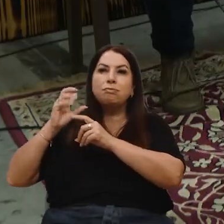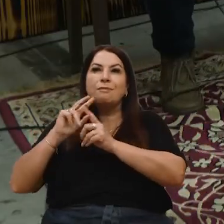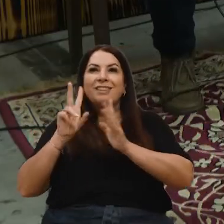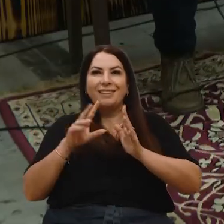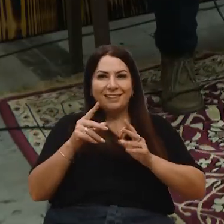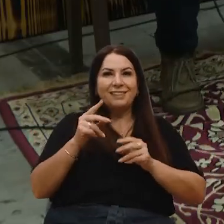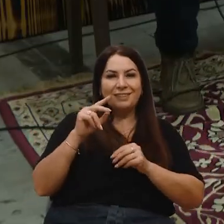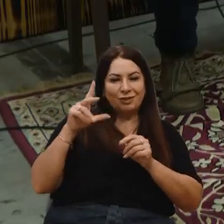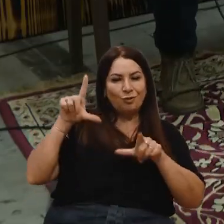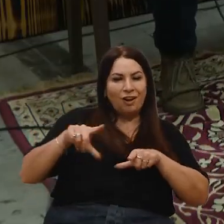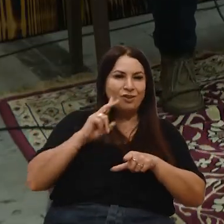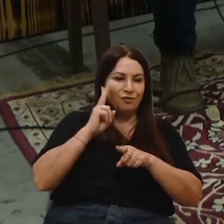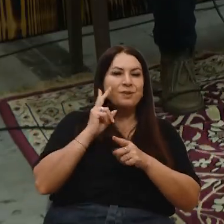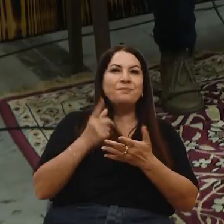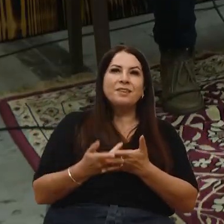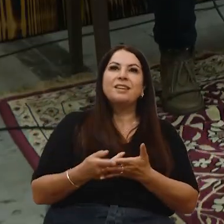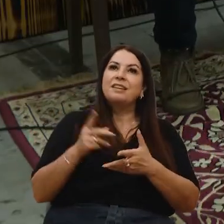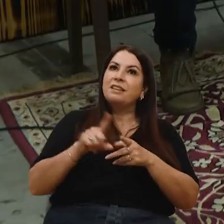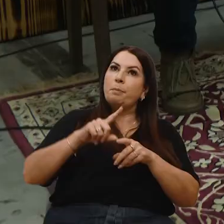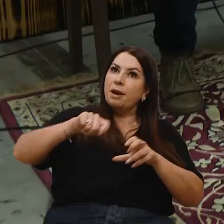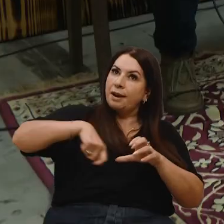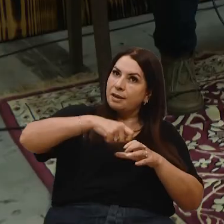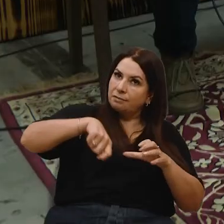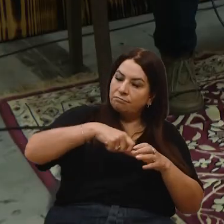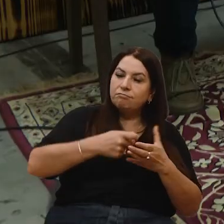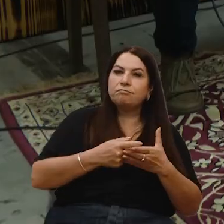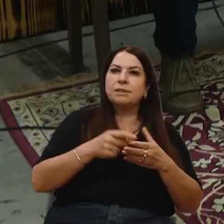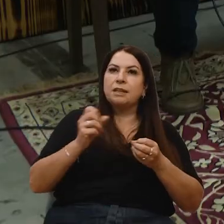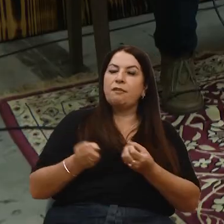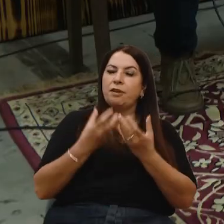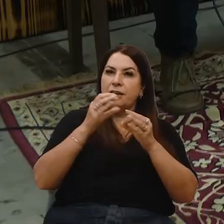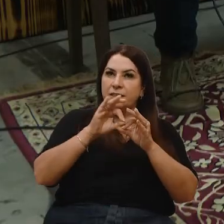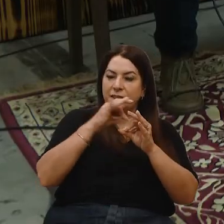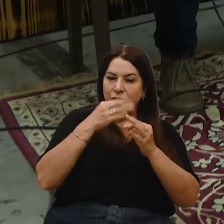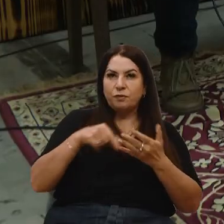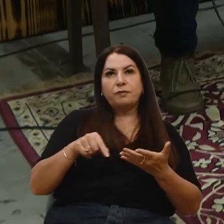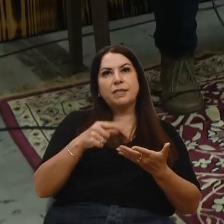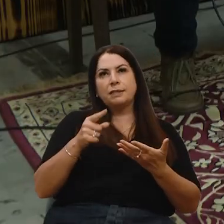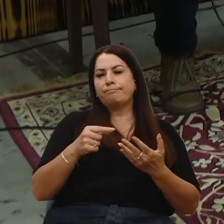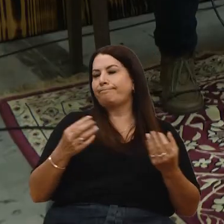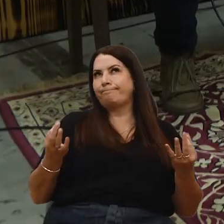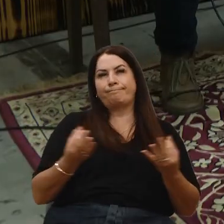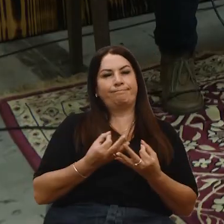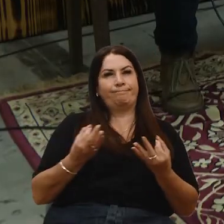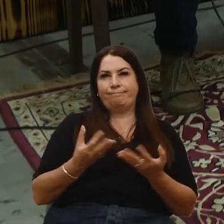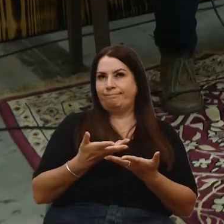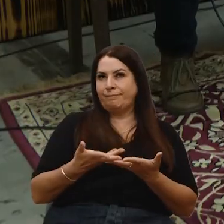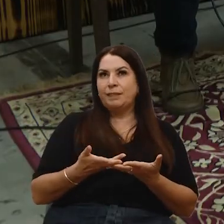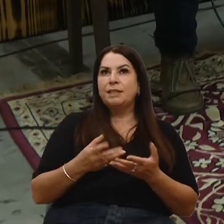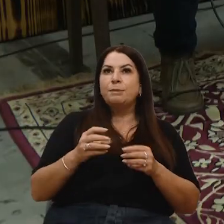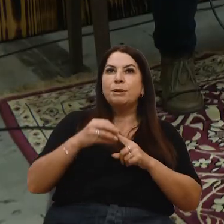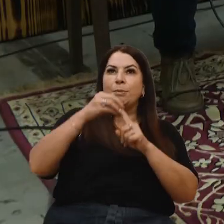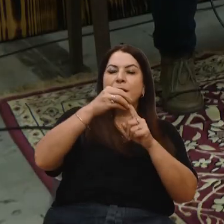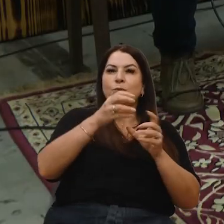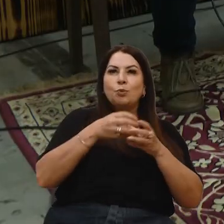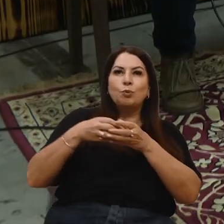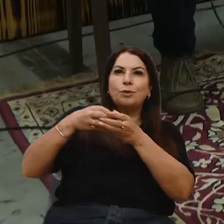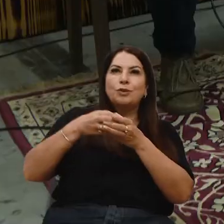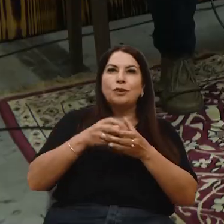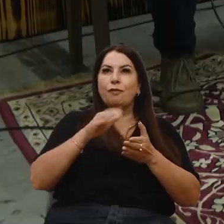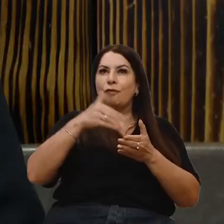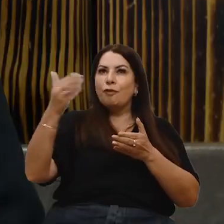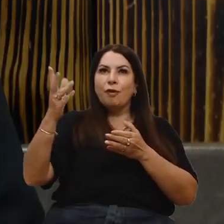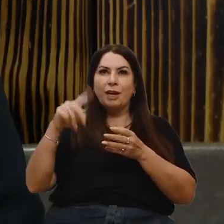Bem isso. E em relação à parte gastronômica da Festa da Uva, essa é impecável, principalmente para o turista que vem de